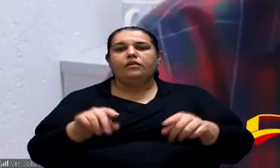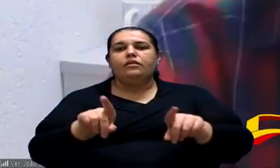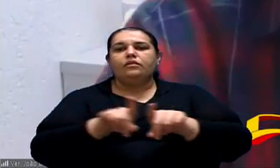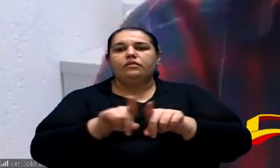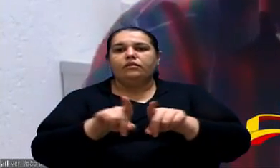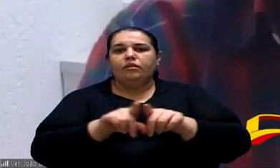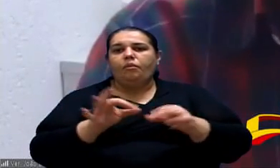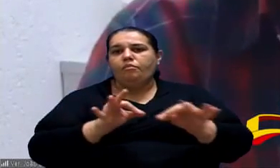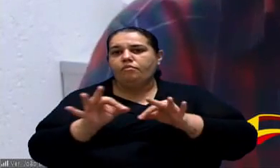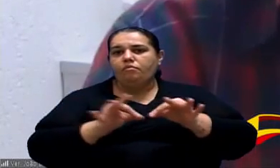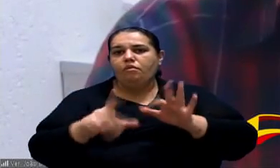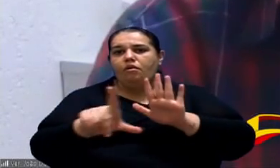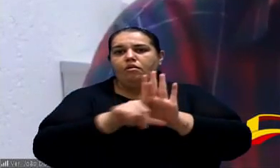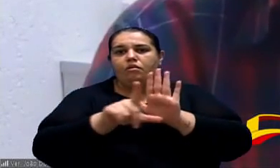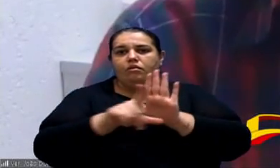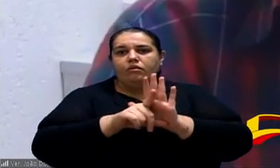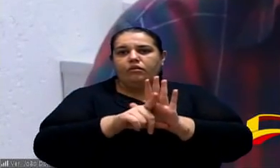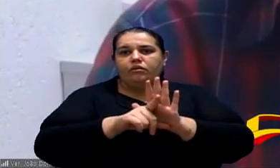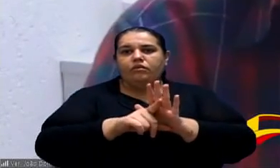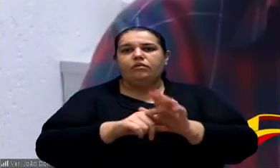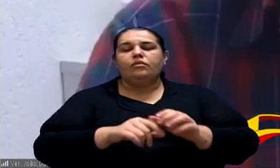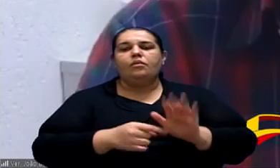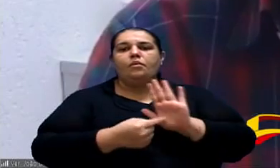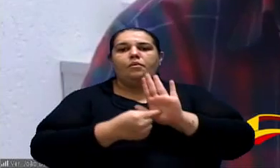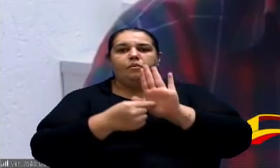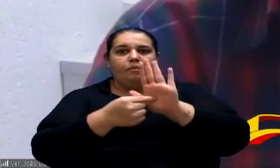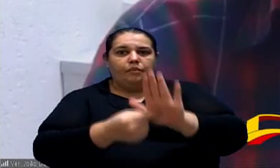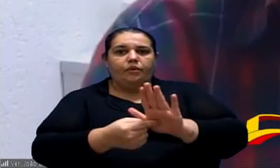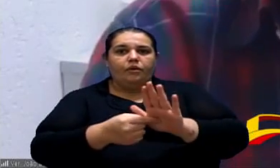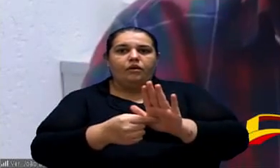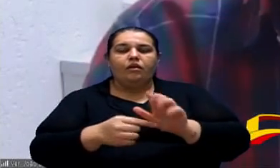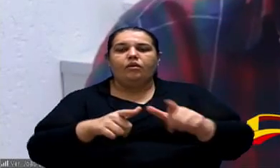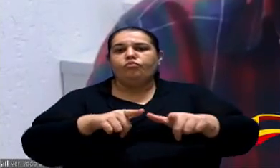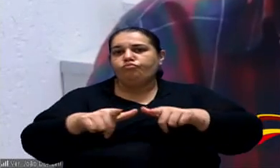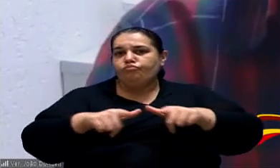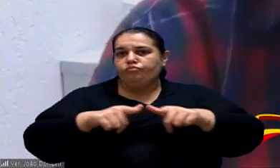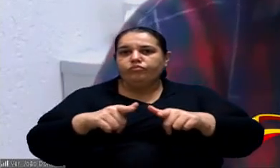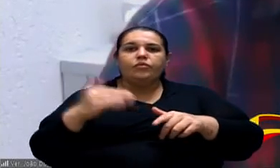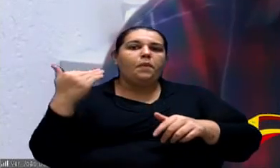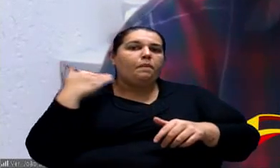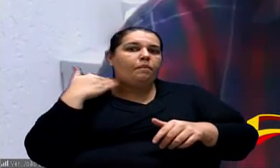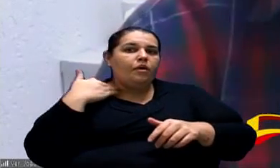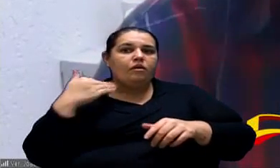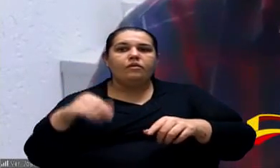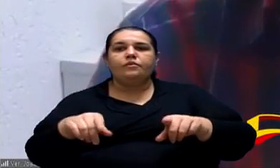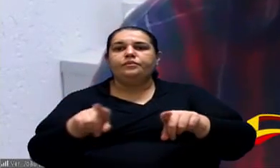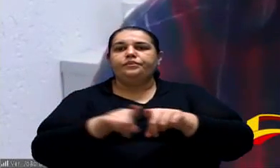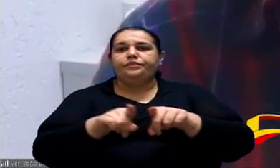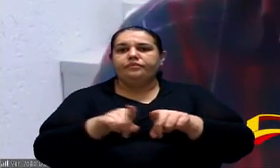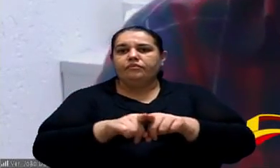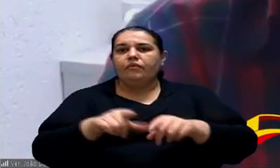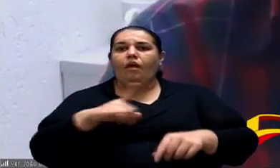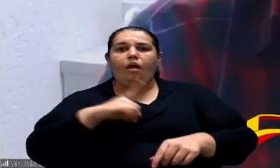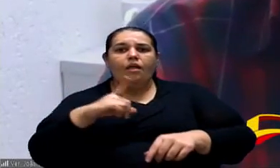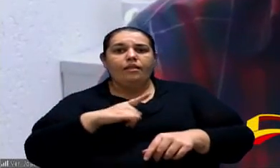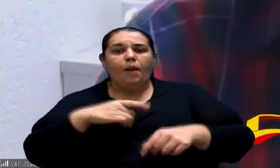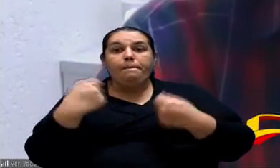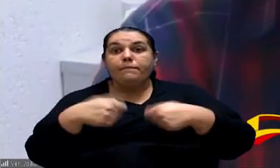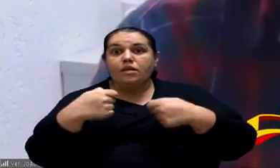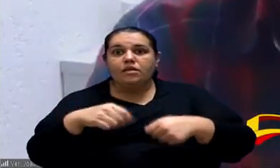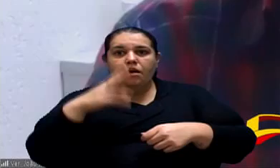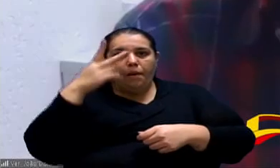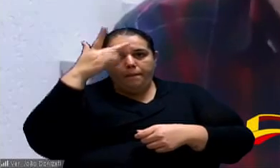projeto de lei, que está estratificando serviços que são prestados pelos bancos, tem que ter